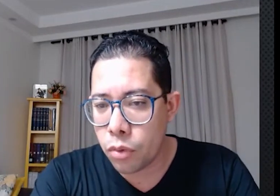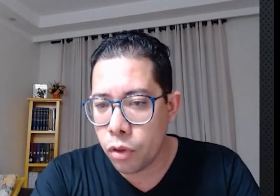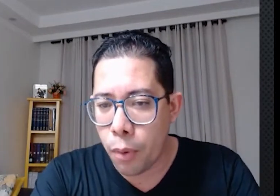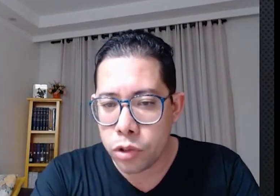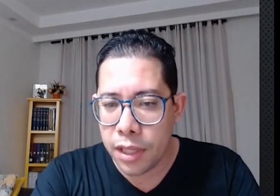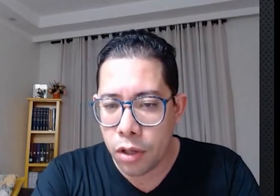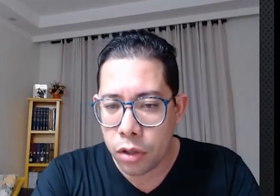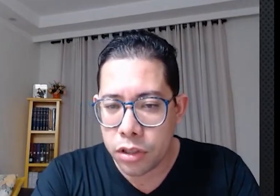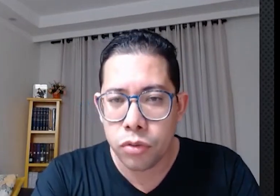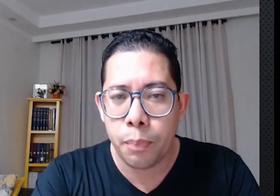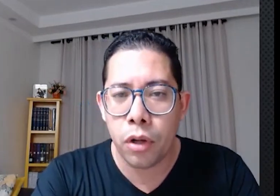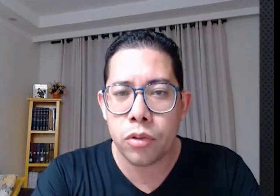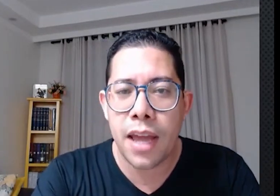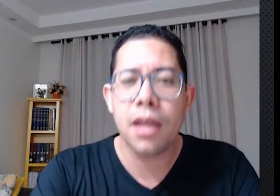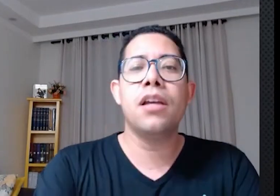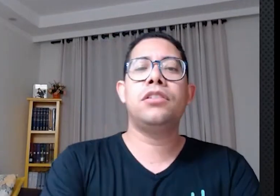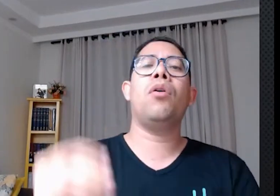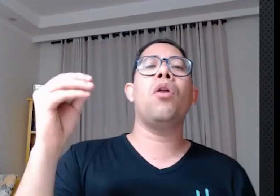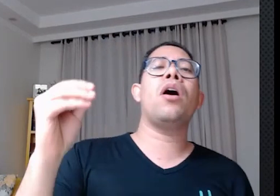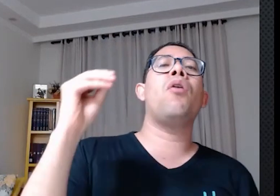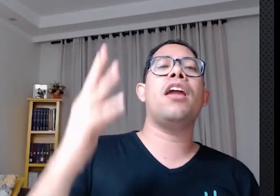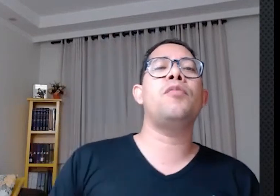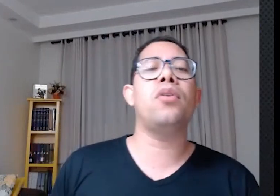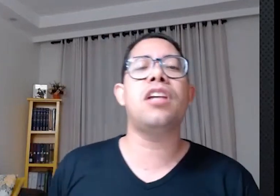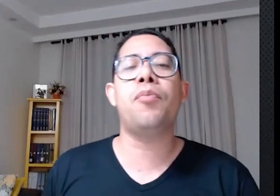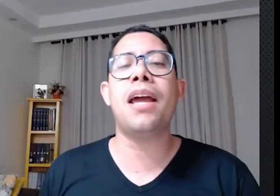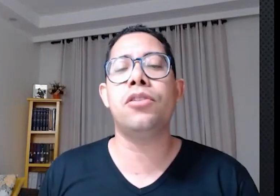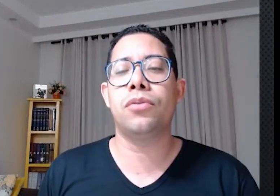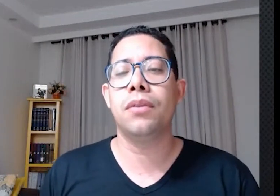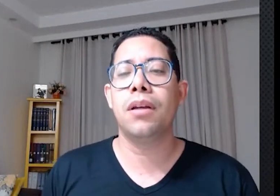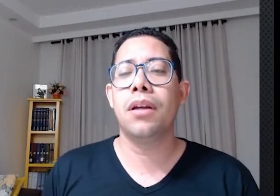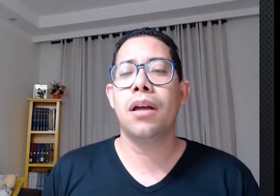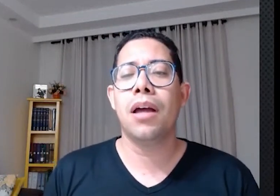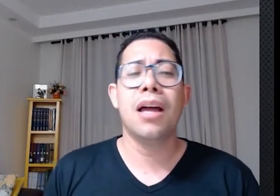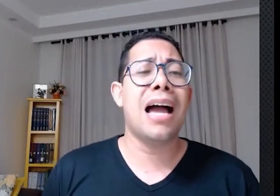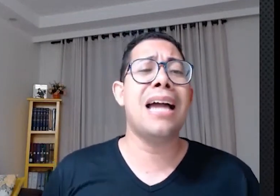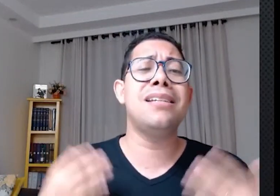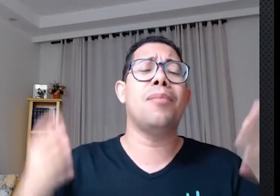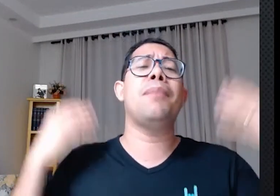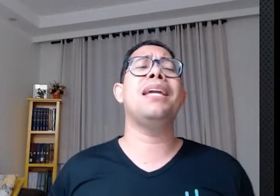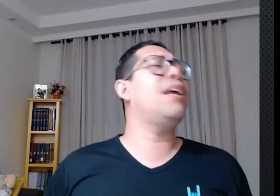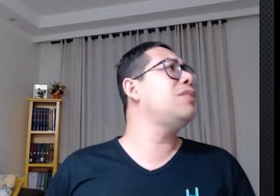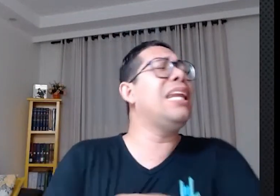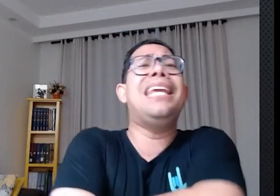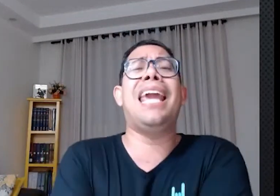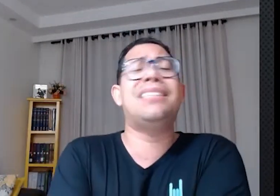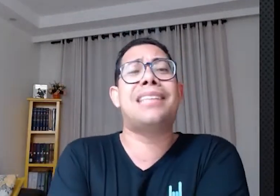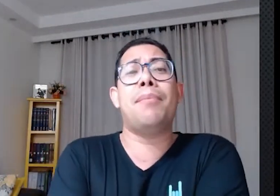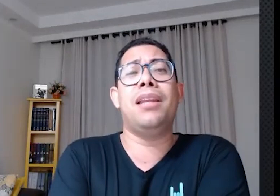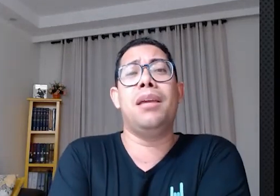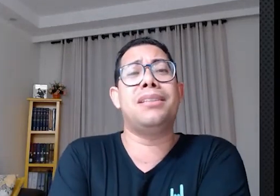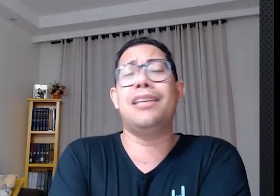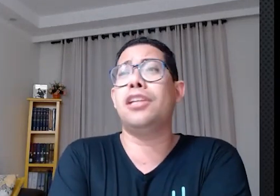pro segundo ponto aí, ó. O segundo ponto é você coloca alguém responsável para isso. Gesiel, mas na minha igreja não tem ninguém